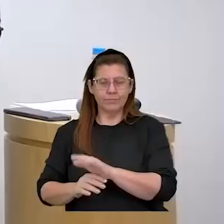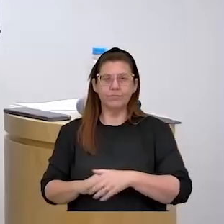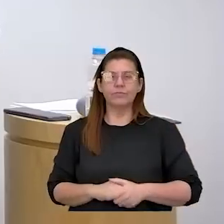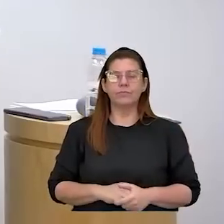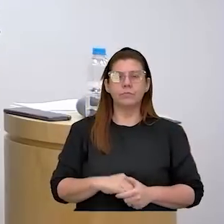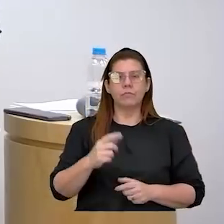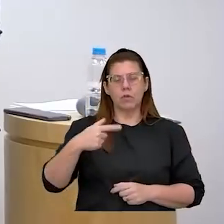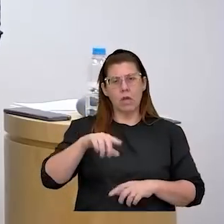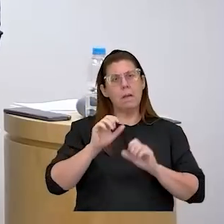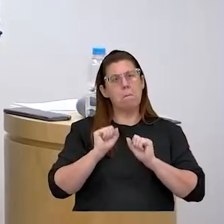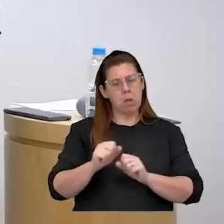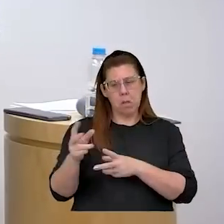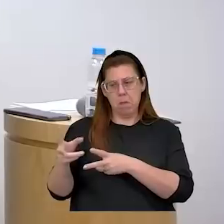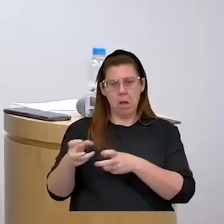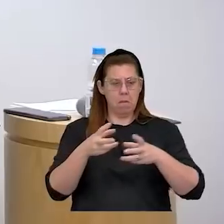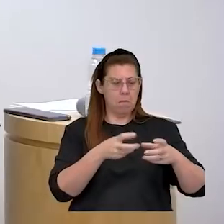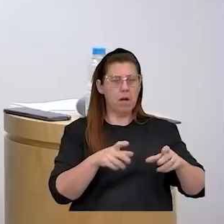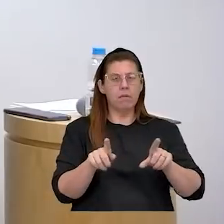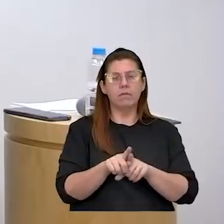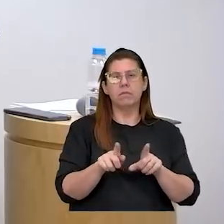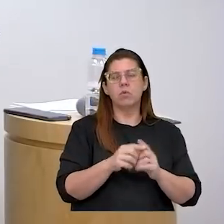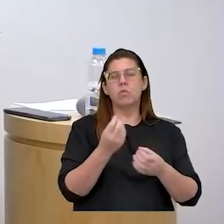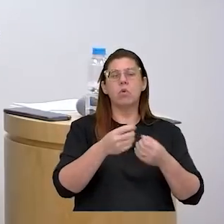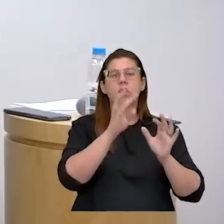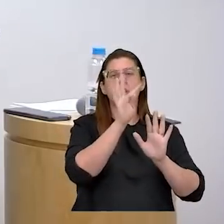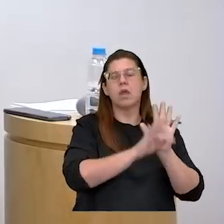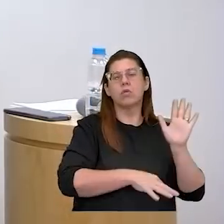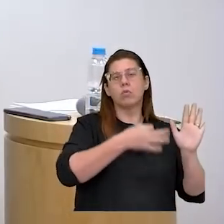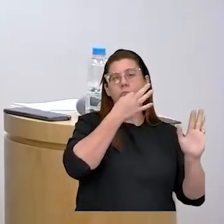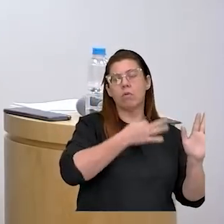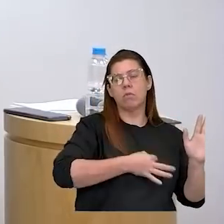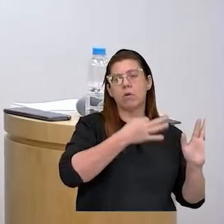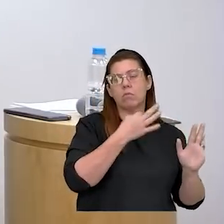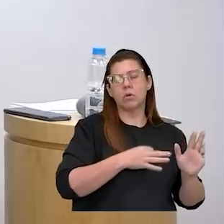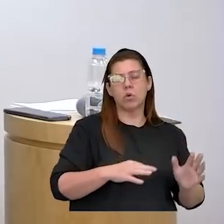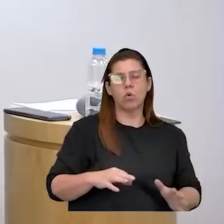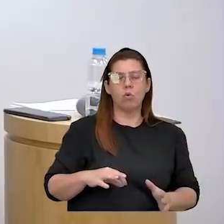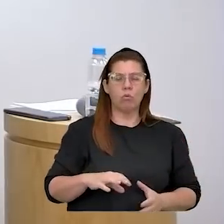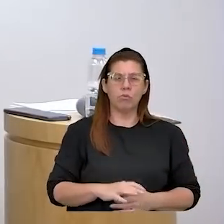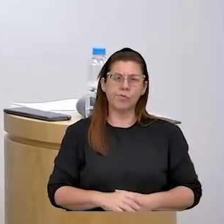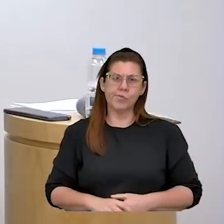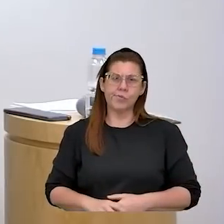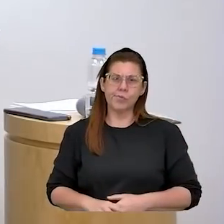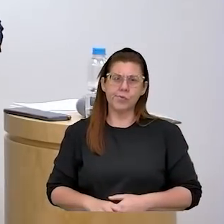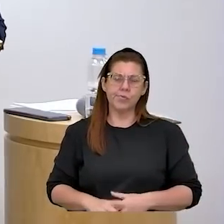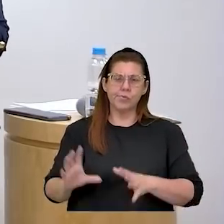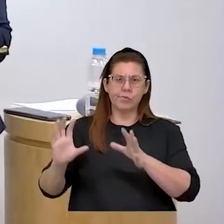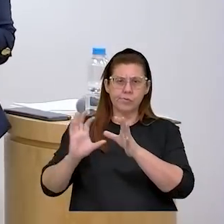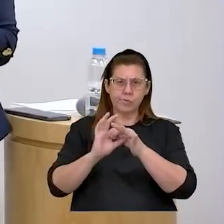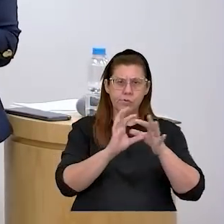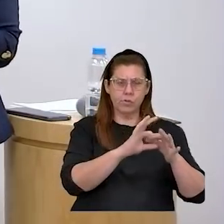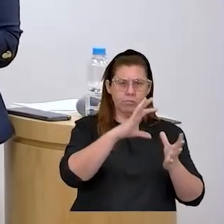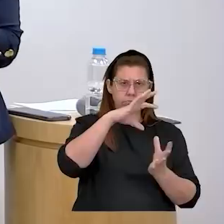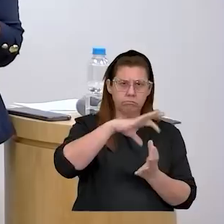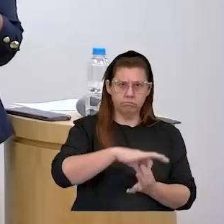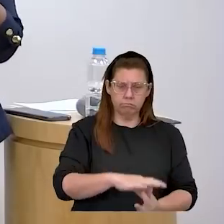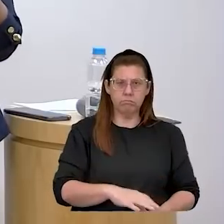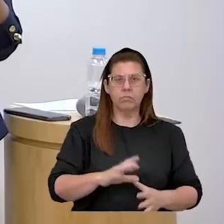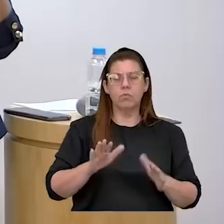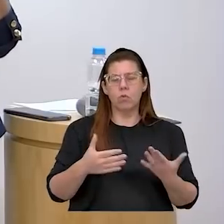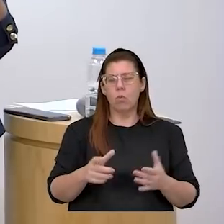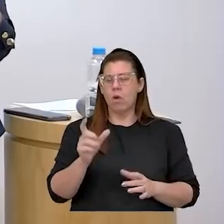Então, vocês podem também perceber como texto argumentativo, na parte de coesão e coerência nesses elementos, alguns trechos do